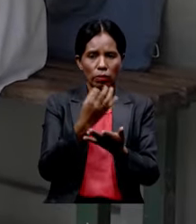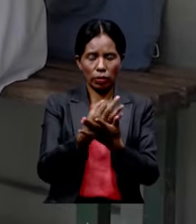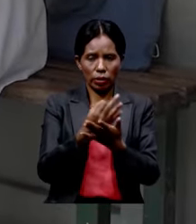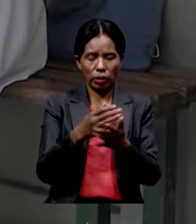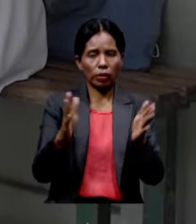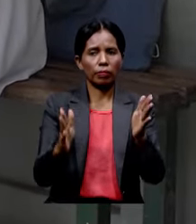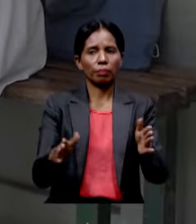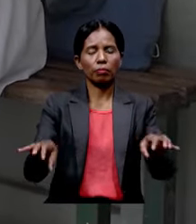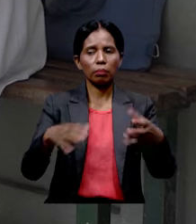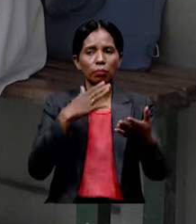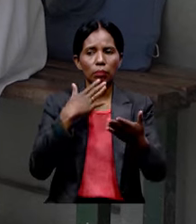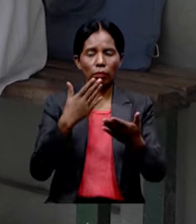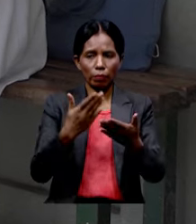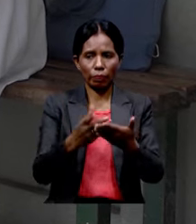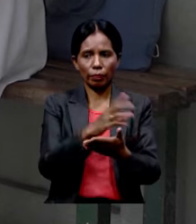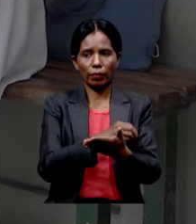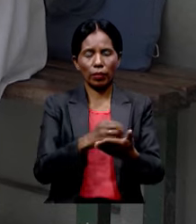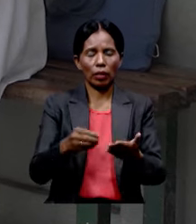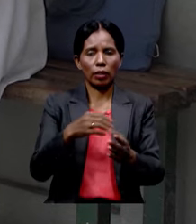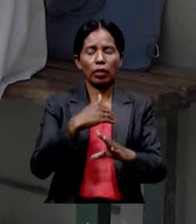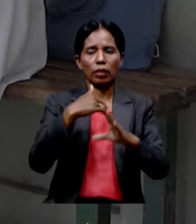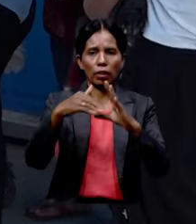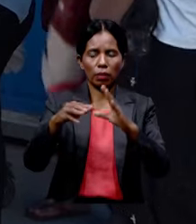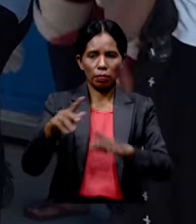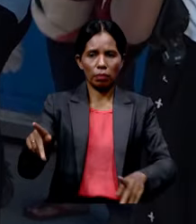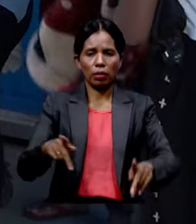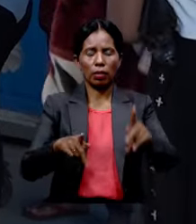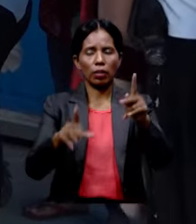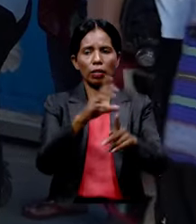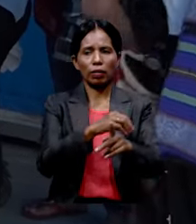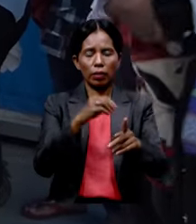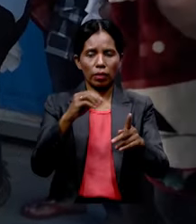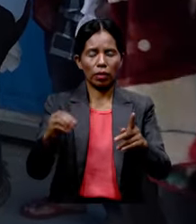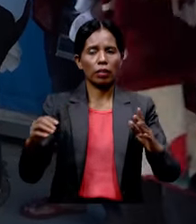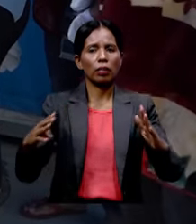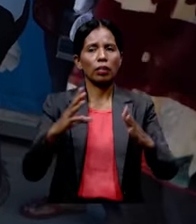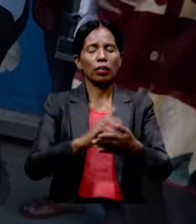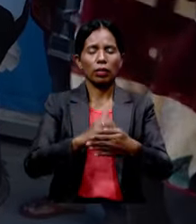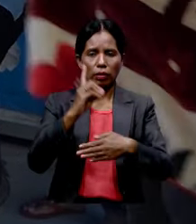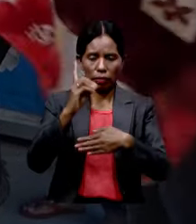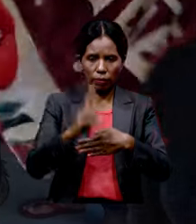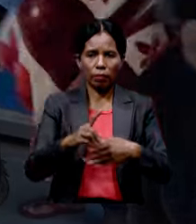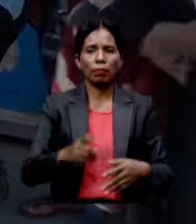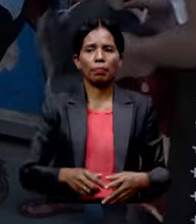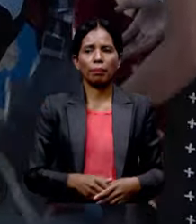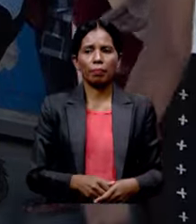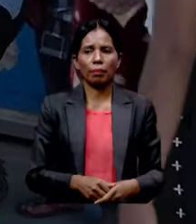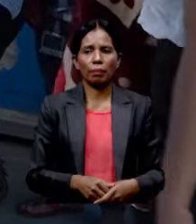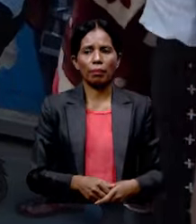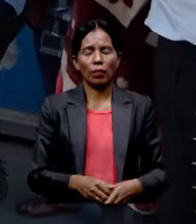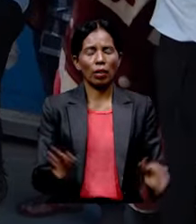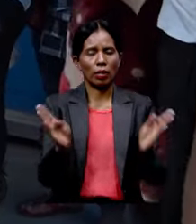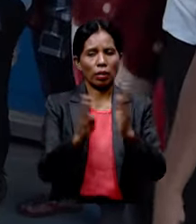bem serviço no corrente, transferência público, capital menor, no capital desenvolvimento. Ha foi sai